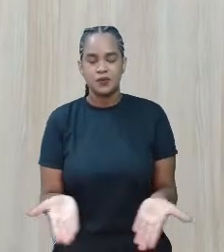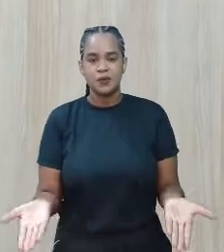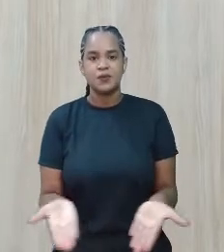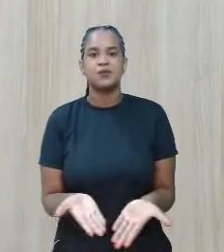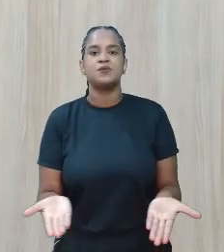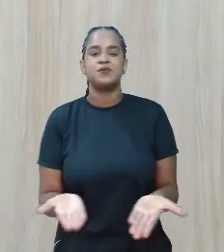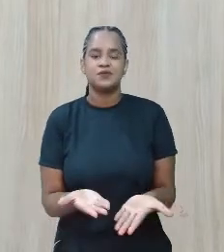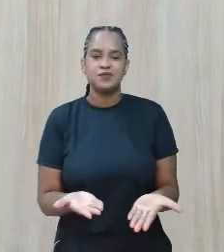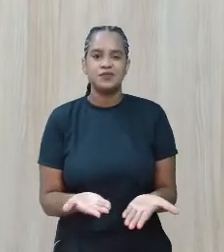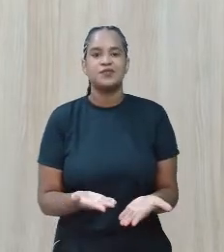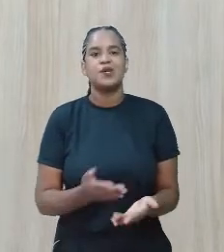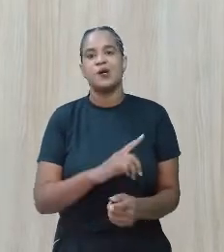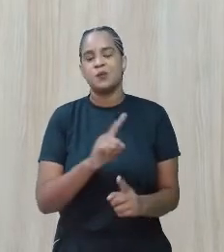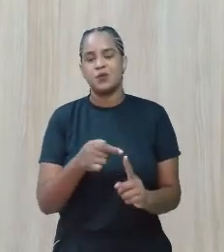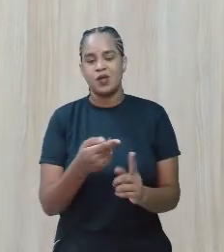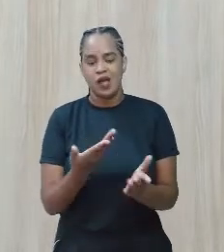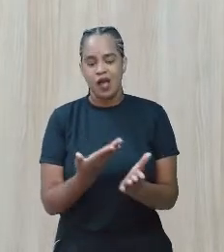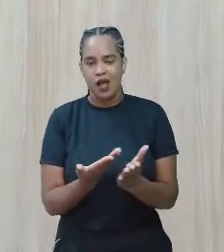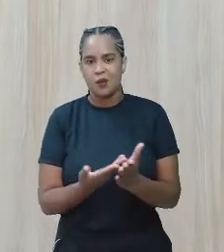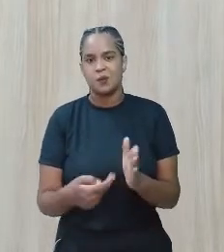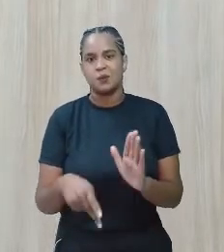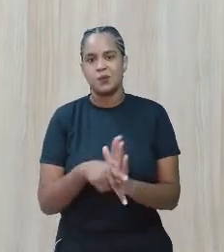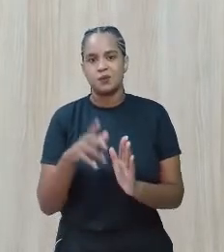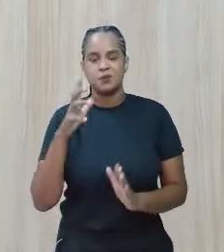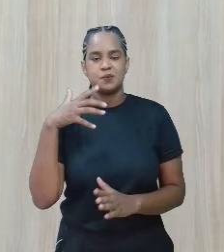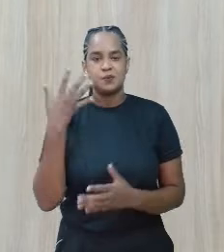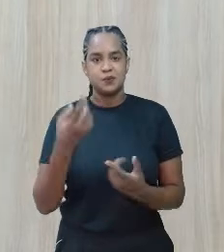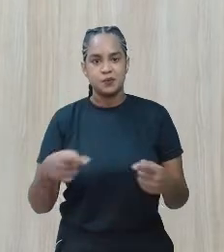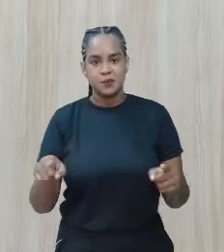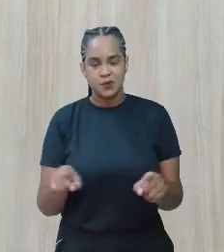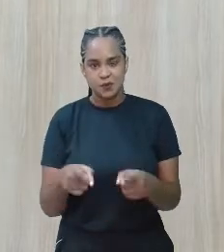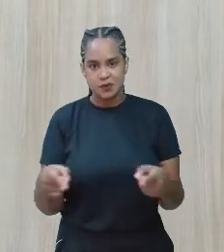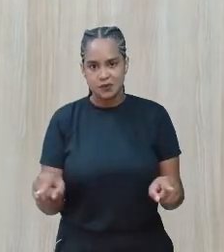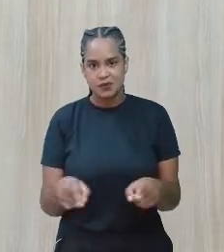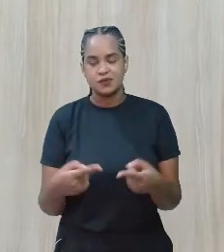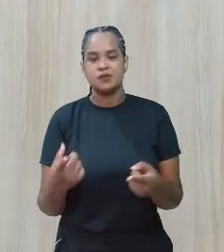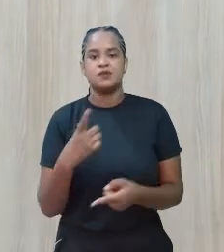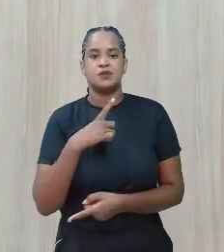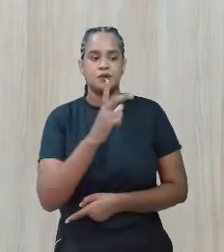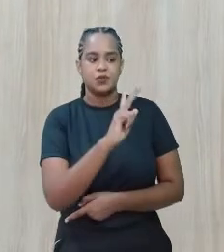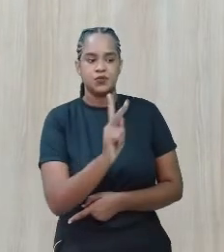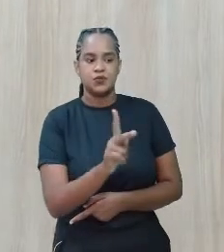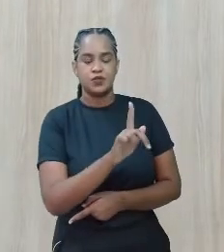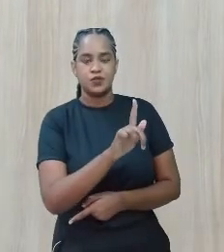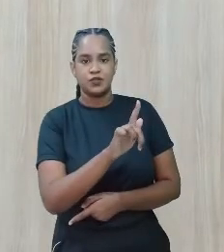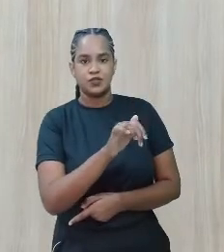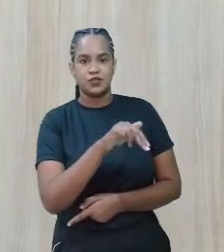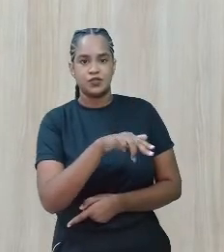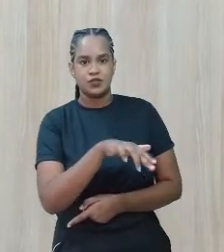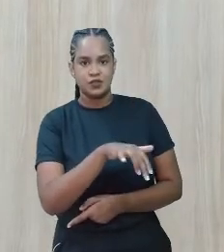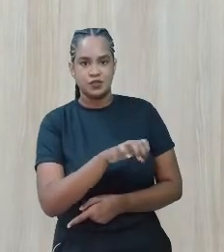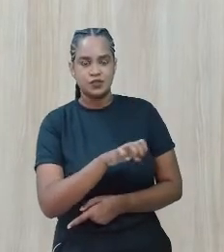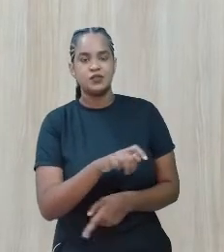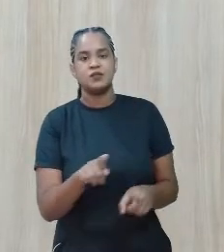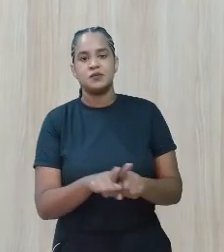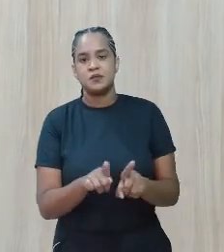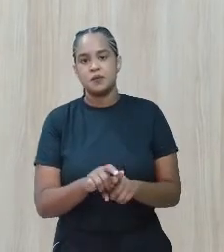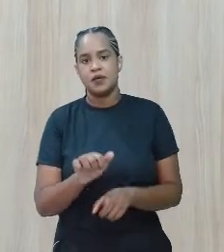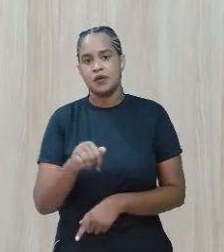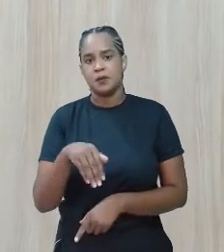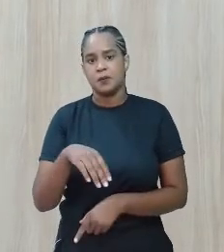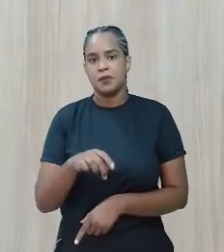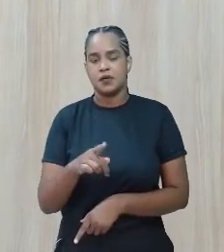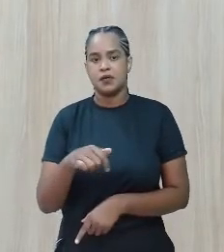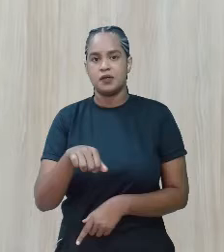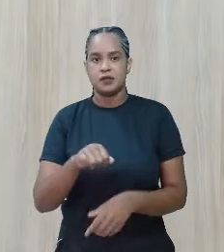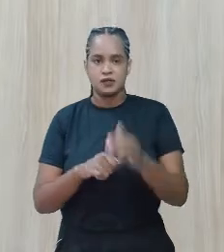música, não, né? Uma aula de música. A gente tem aqui a professora Gine e temos também a Amanda fazendo a